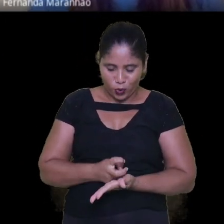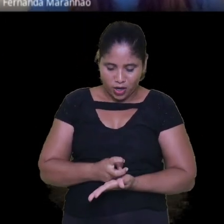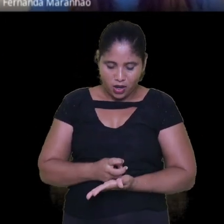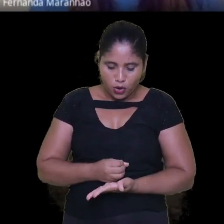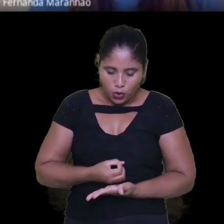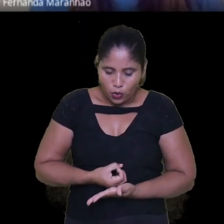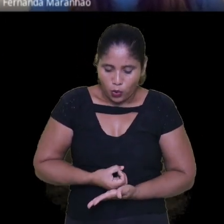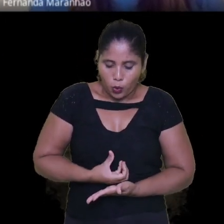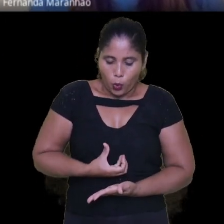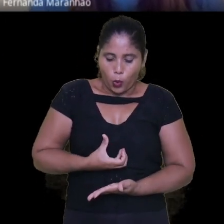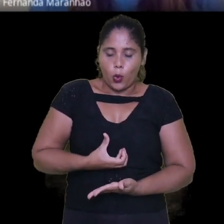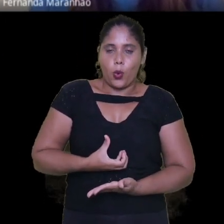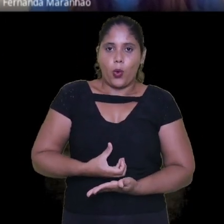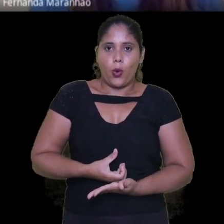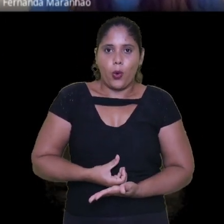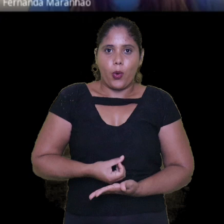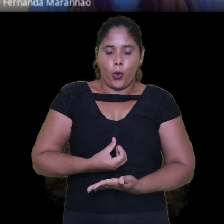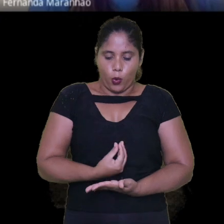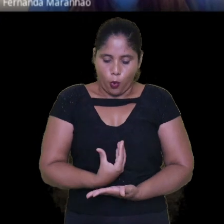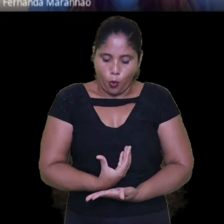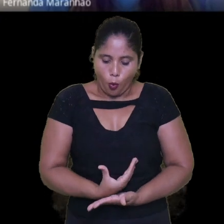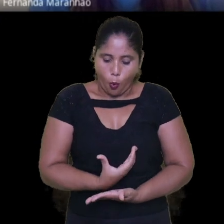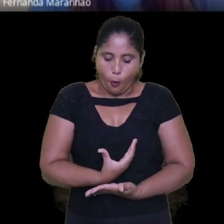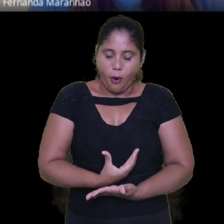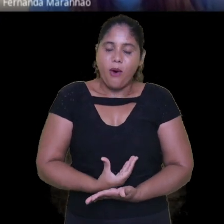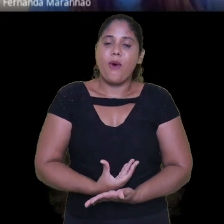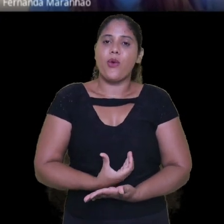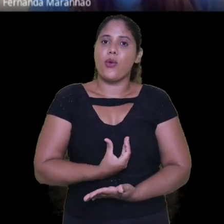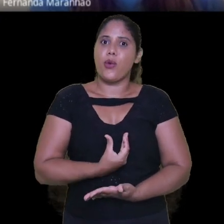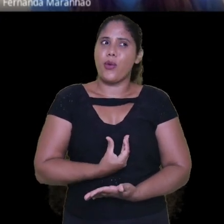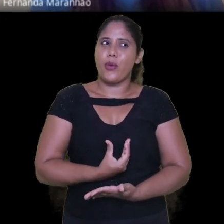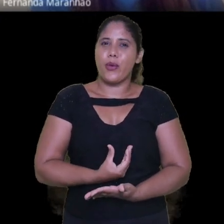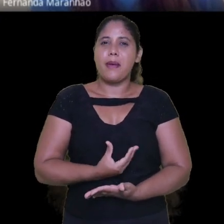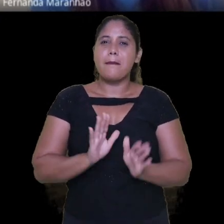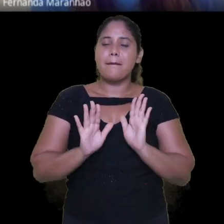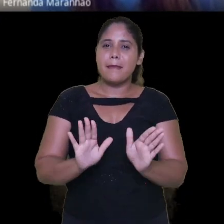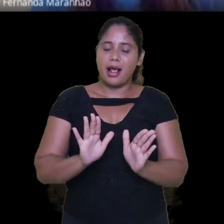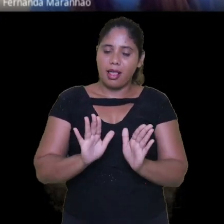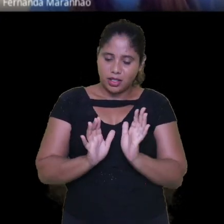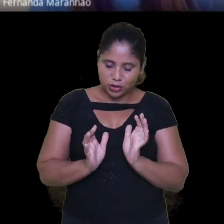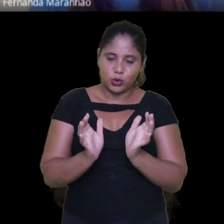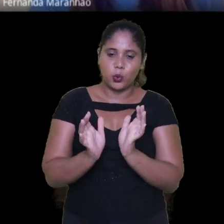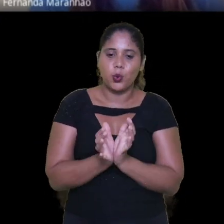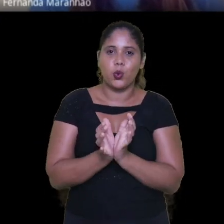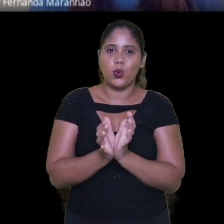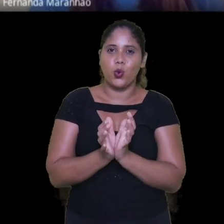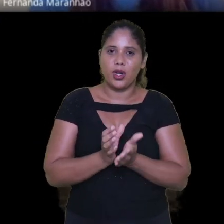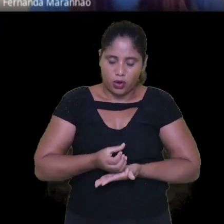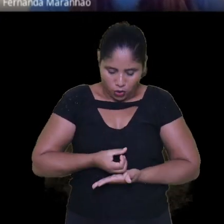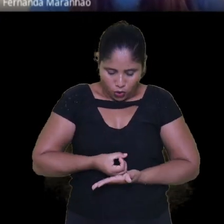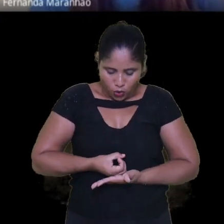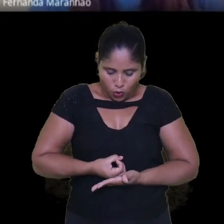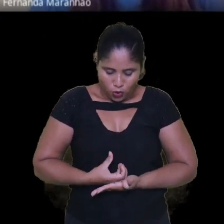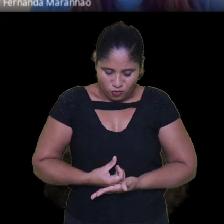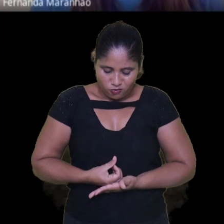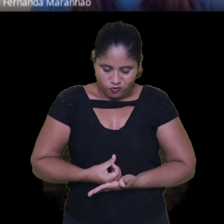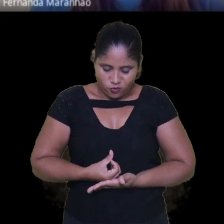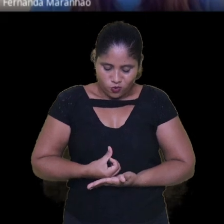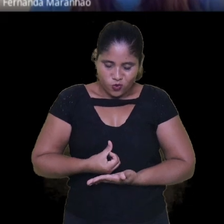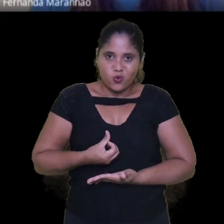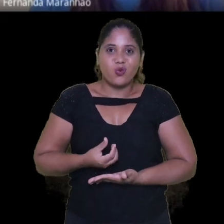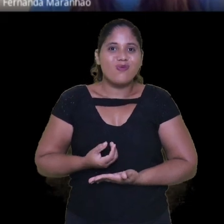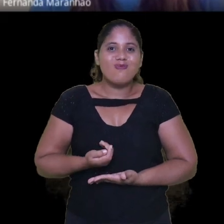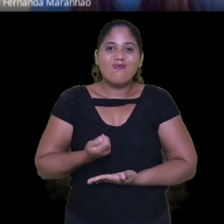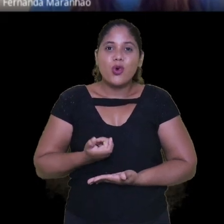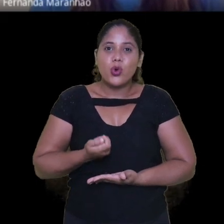abdominal, a circunferência cefálica do feto não cresce. Esses pacientes, normalmente, são os que têm início da restrição do crescimento de forma